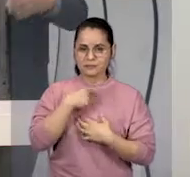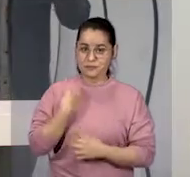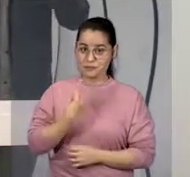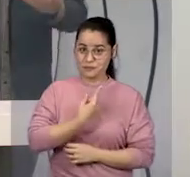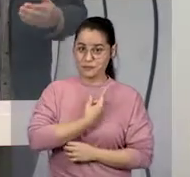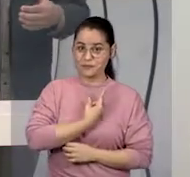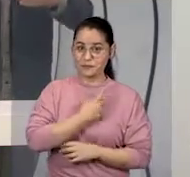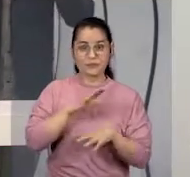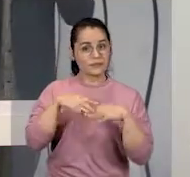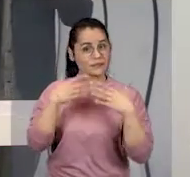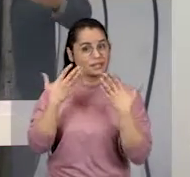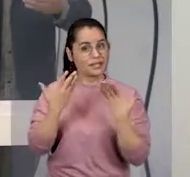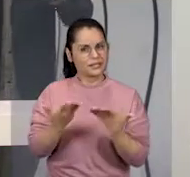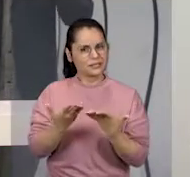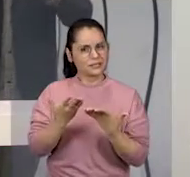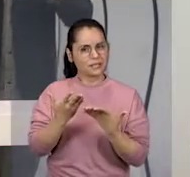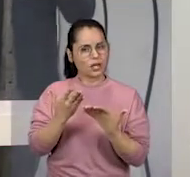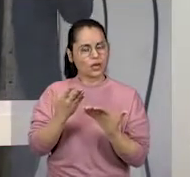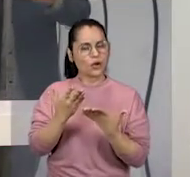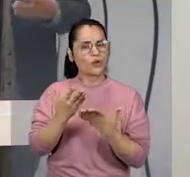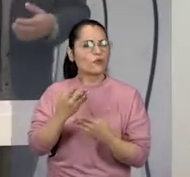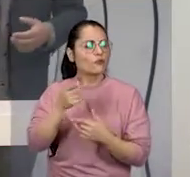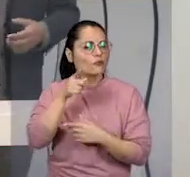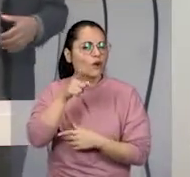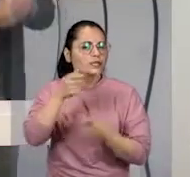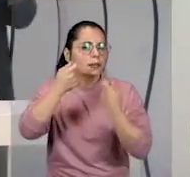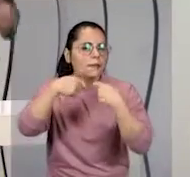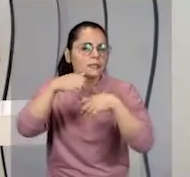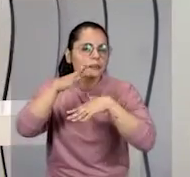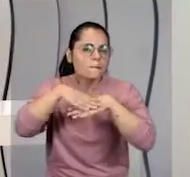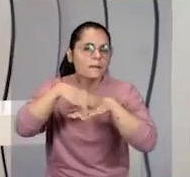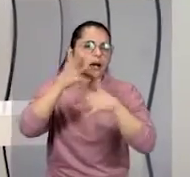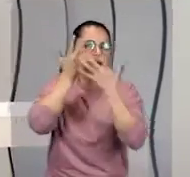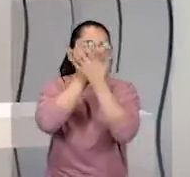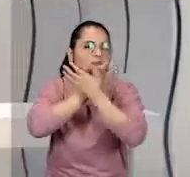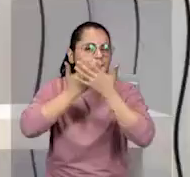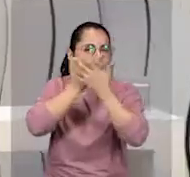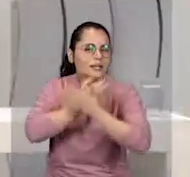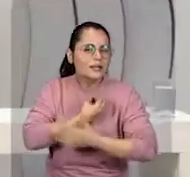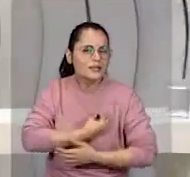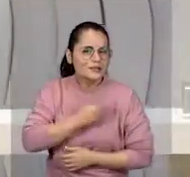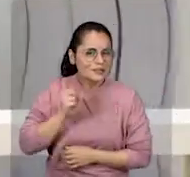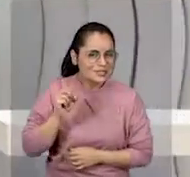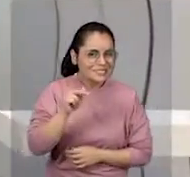nós. Então, acrescente mais música aí na sua vida.